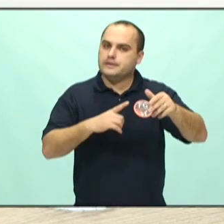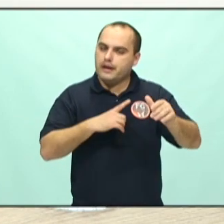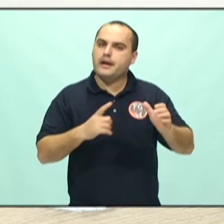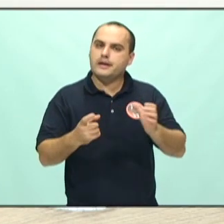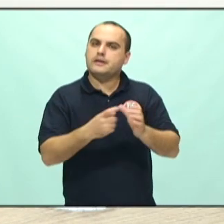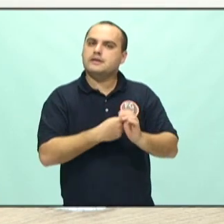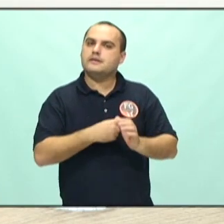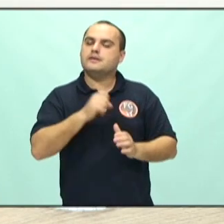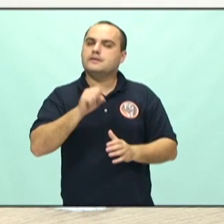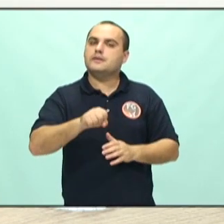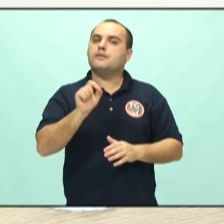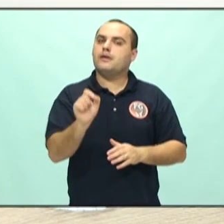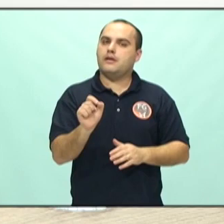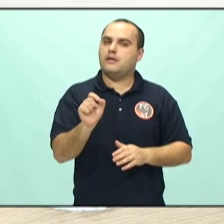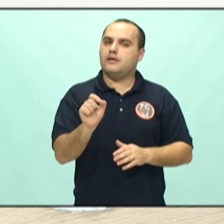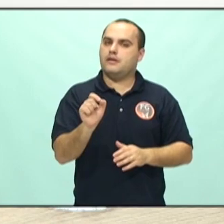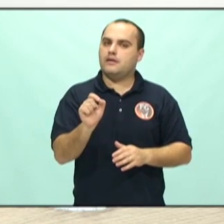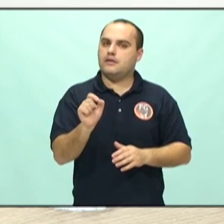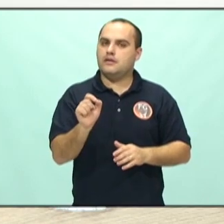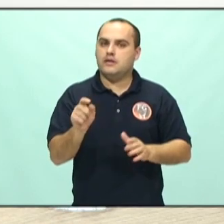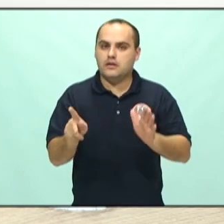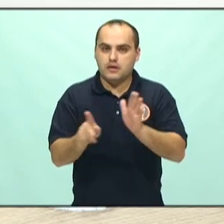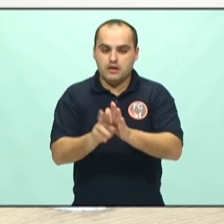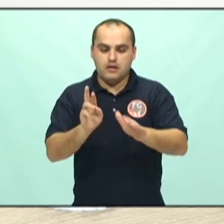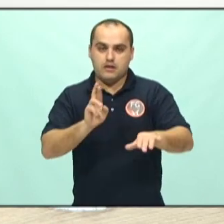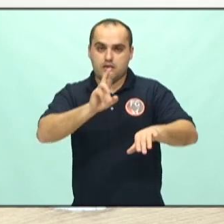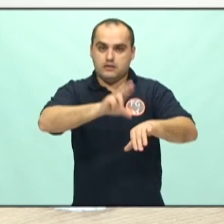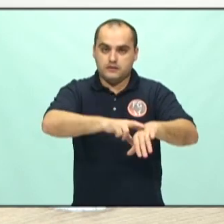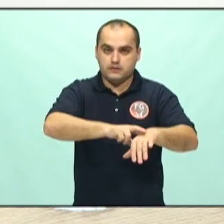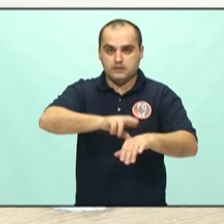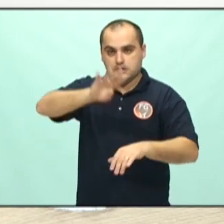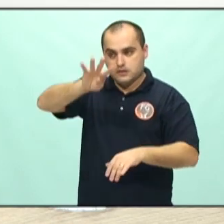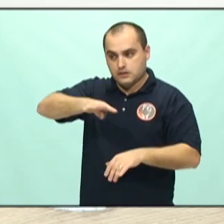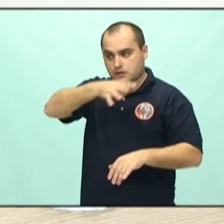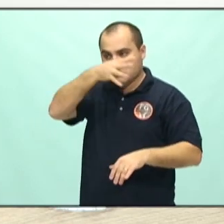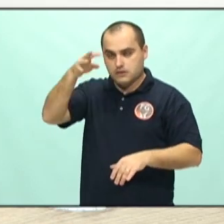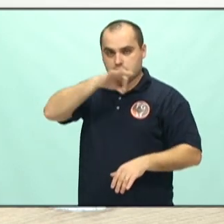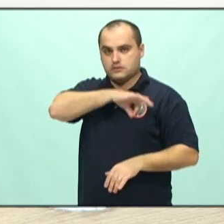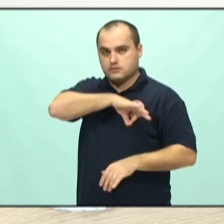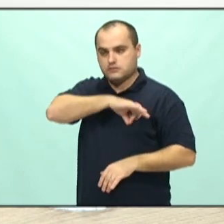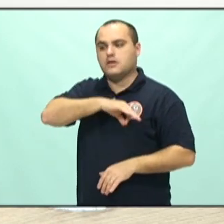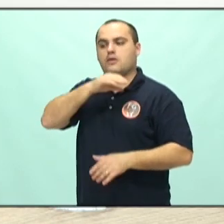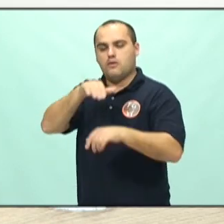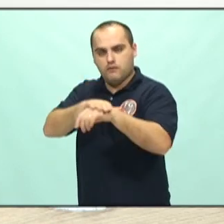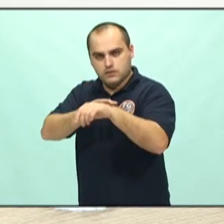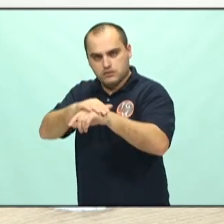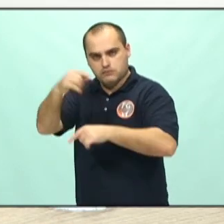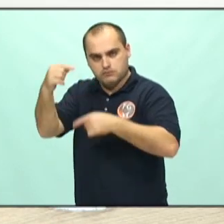a recomposição ali, a revisão da tabela salarial, que nós discutimos com o executivo,